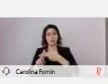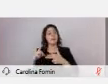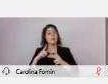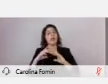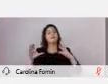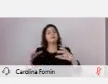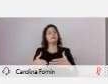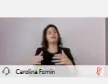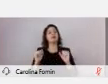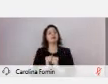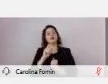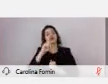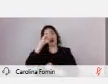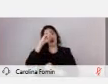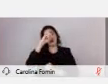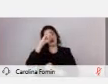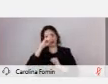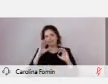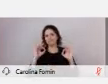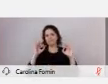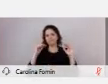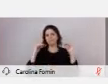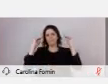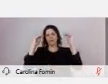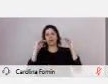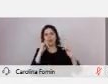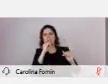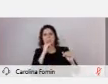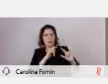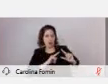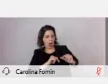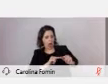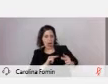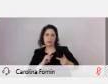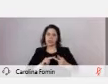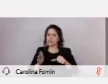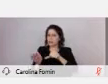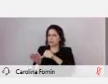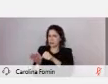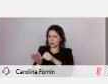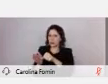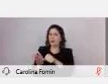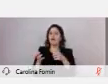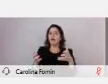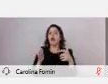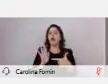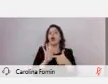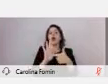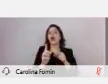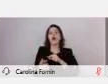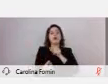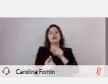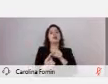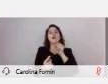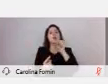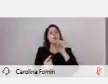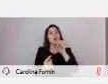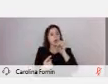de excelência, como o Einstein, como o Sírio-Libanês, no sentido de aprimorar e de dar